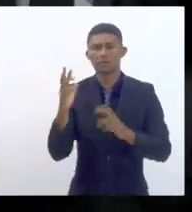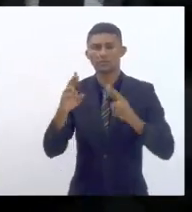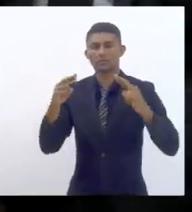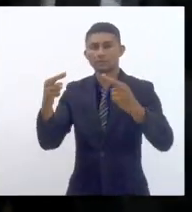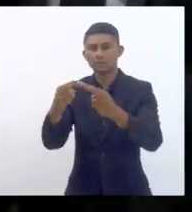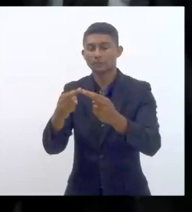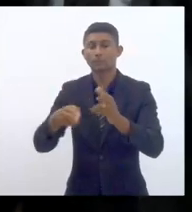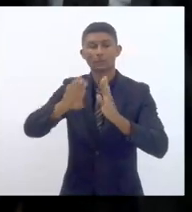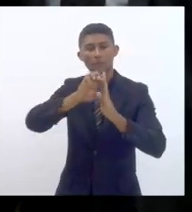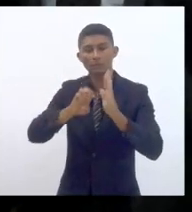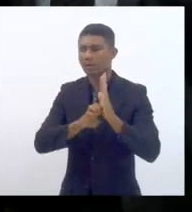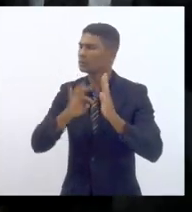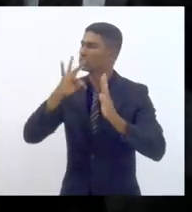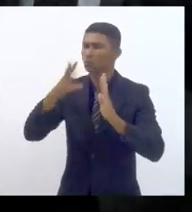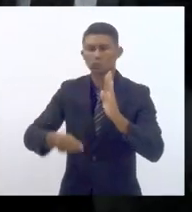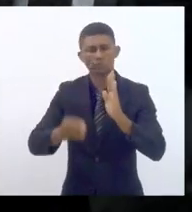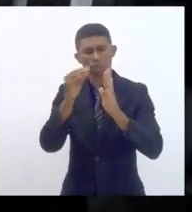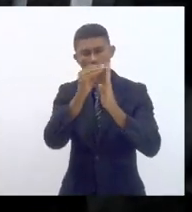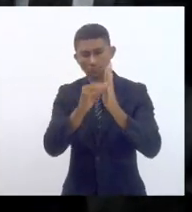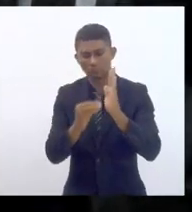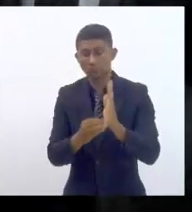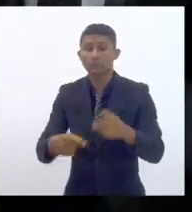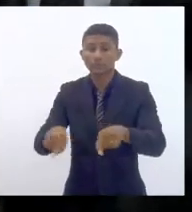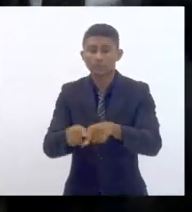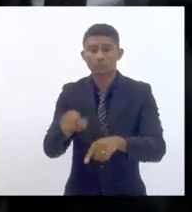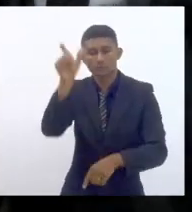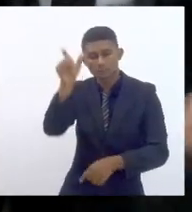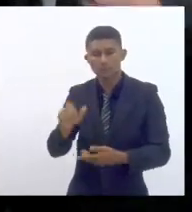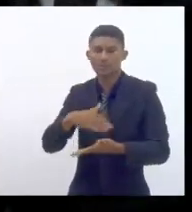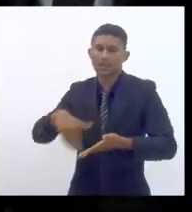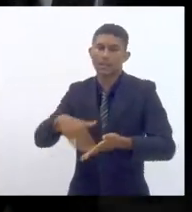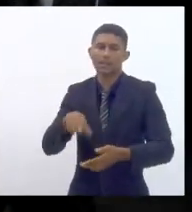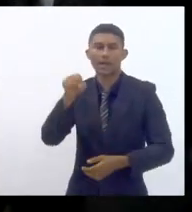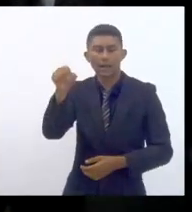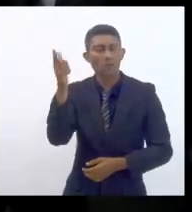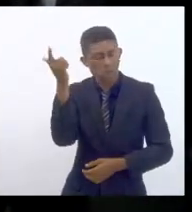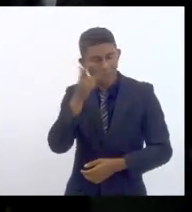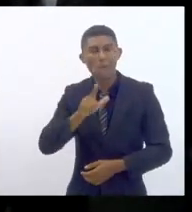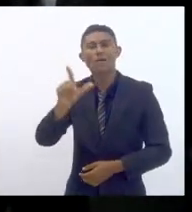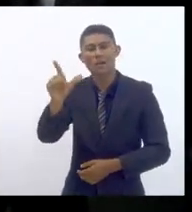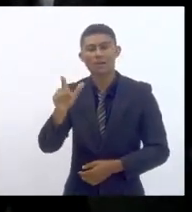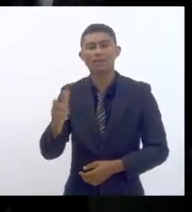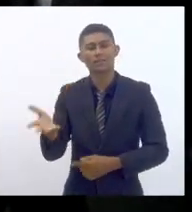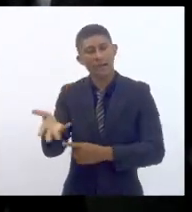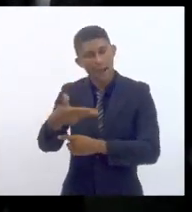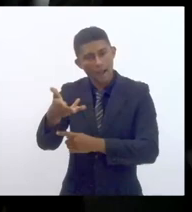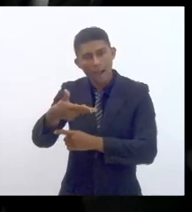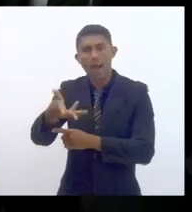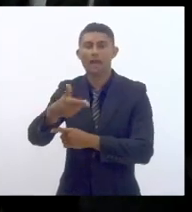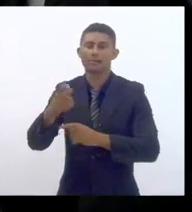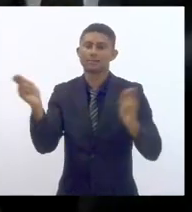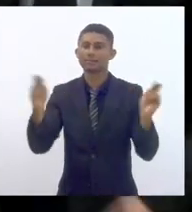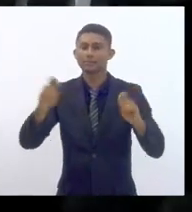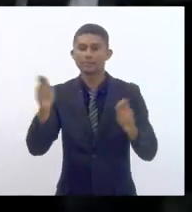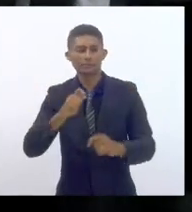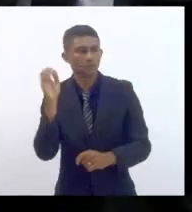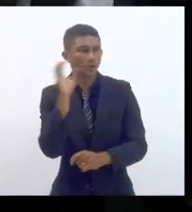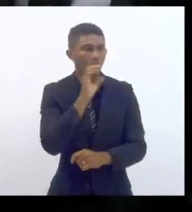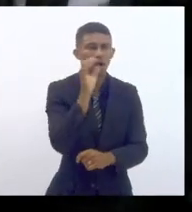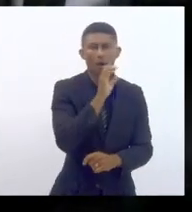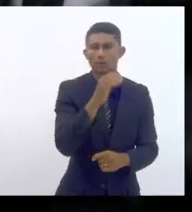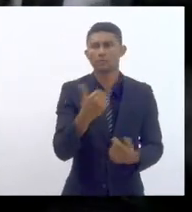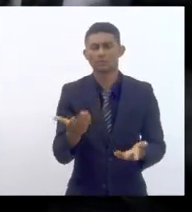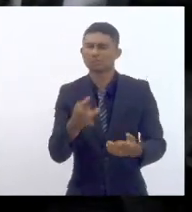secretária também ganha com isso, porque vai processar isso de uma forma muito mais rápida, então, em vez de ter